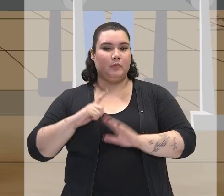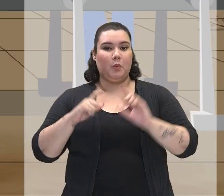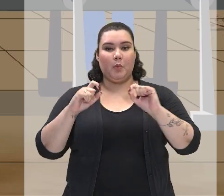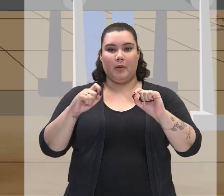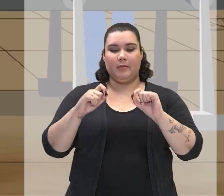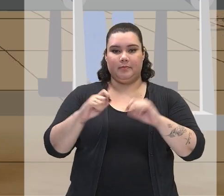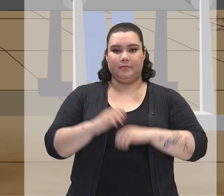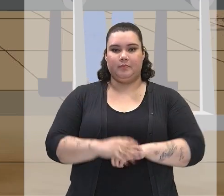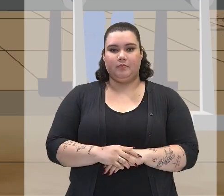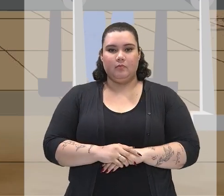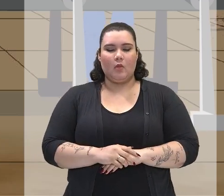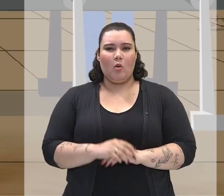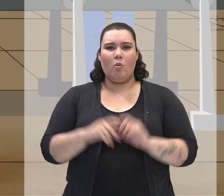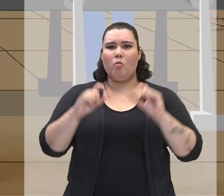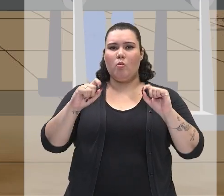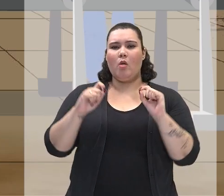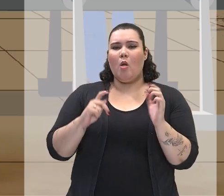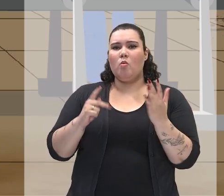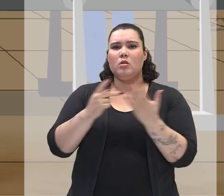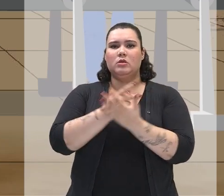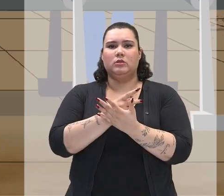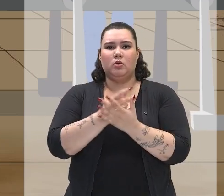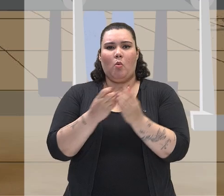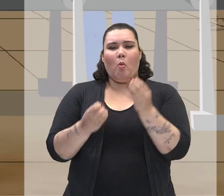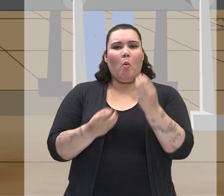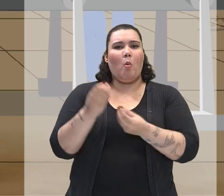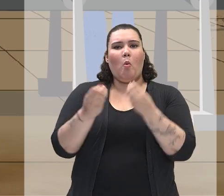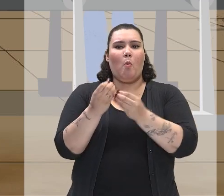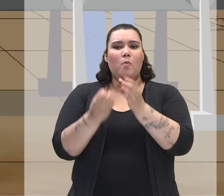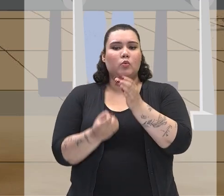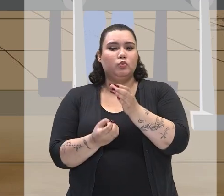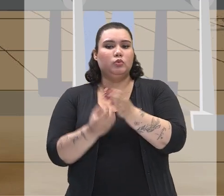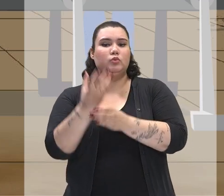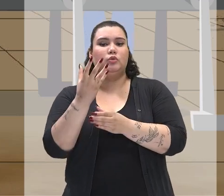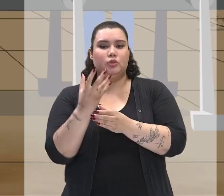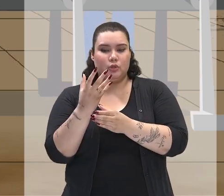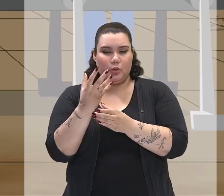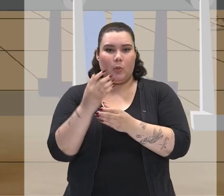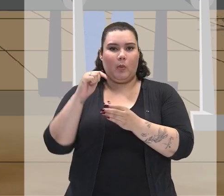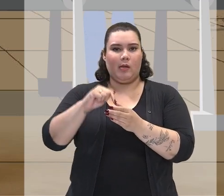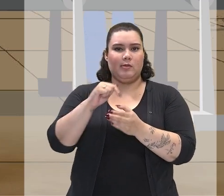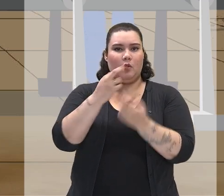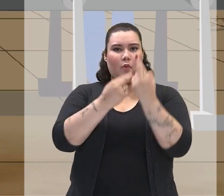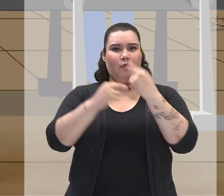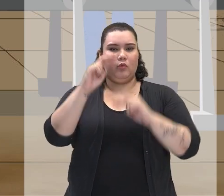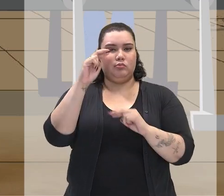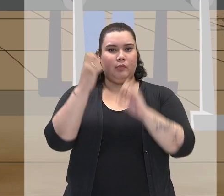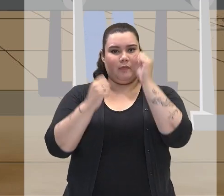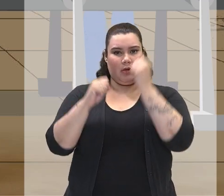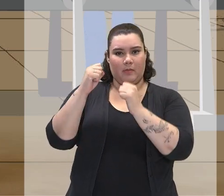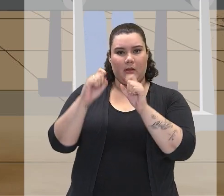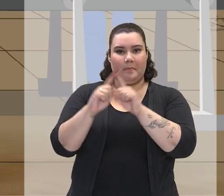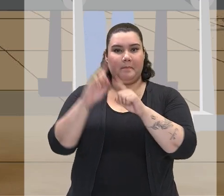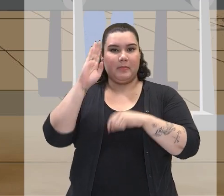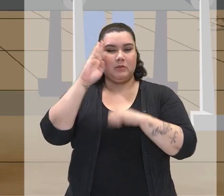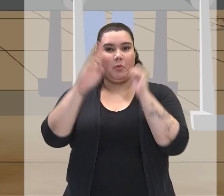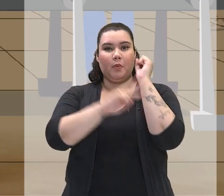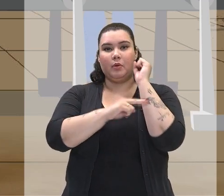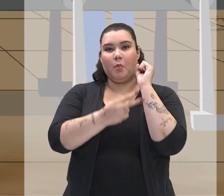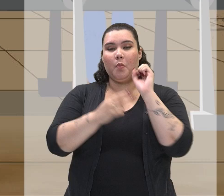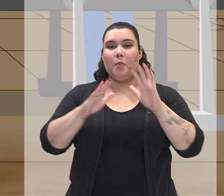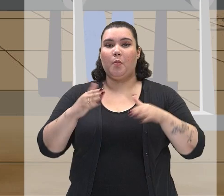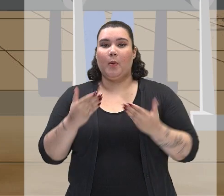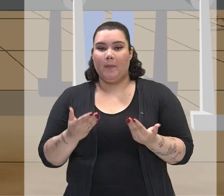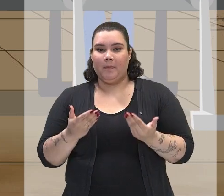que causou essa revolução industrial? Onde ela aconteceu? E quais são as principais consequências dela?